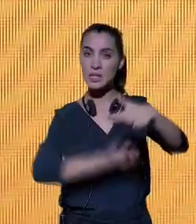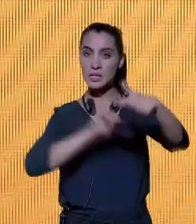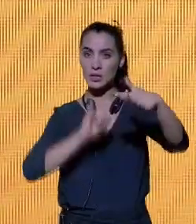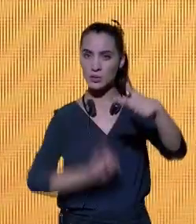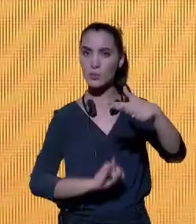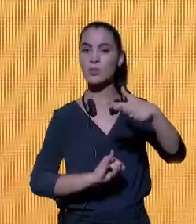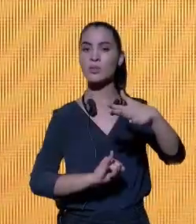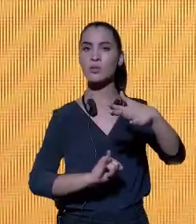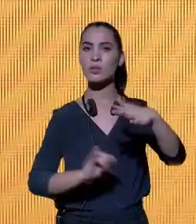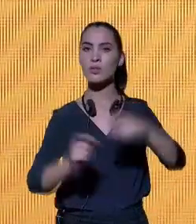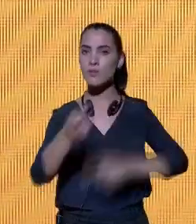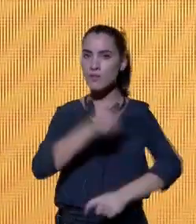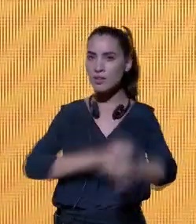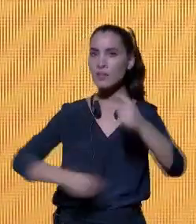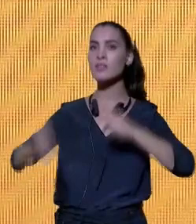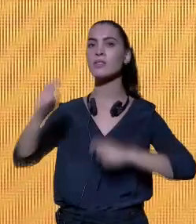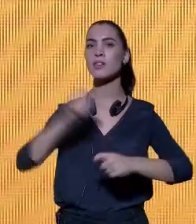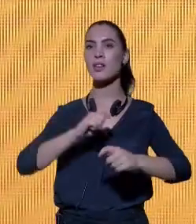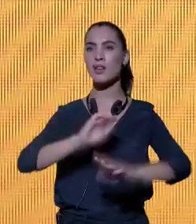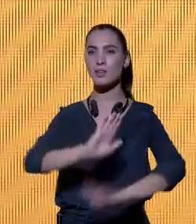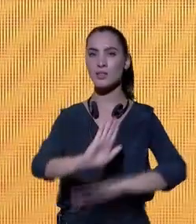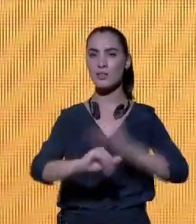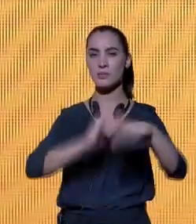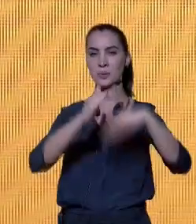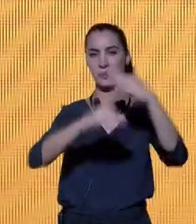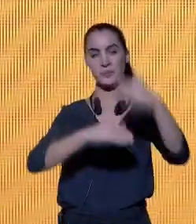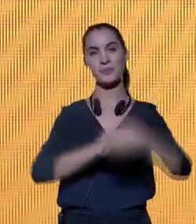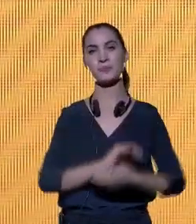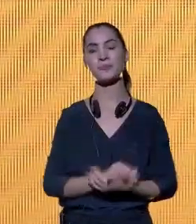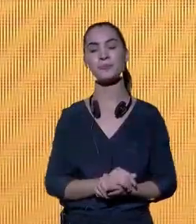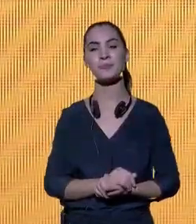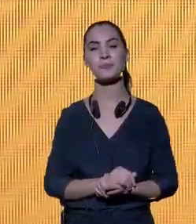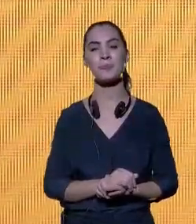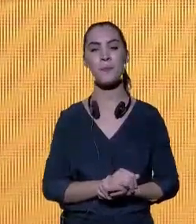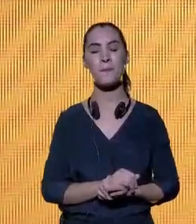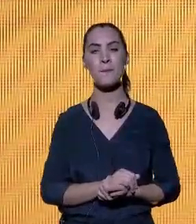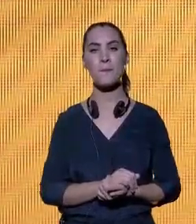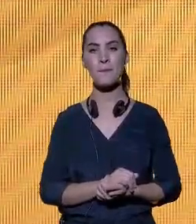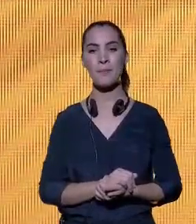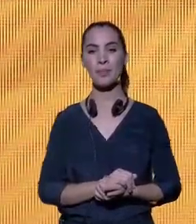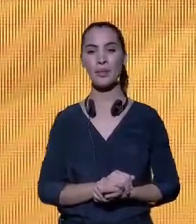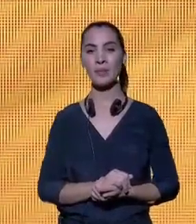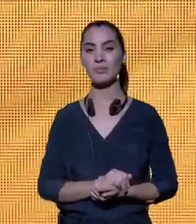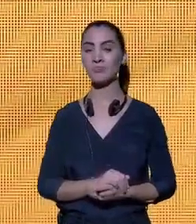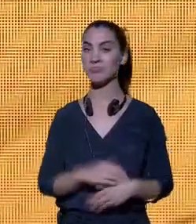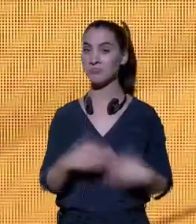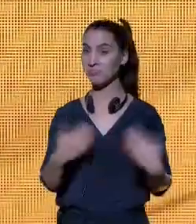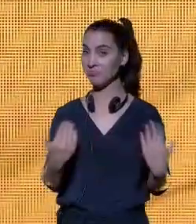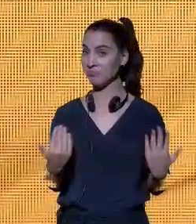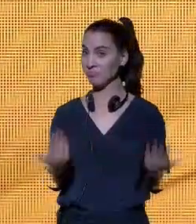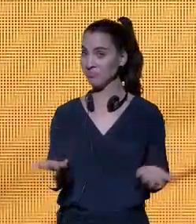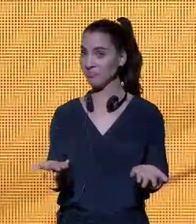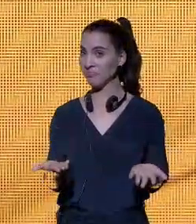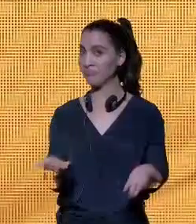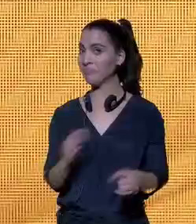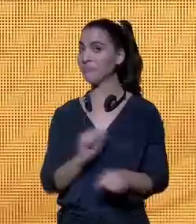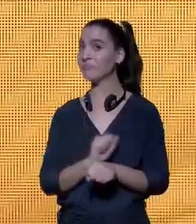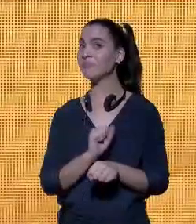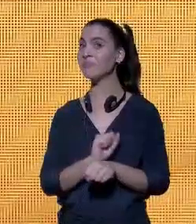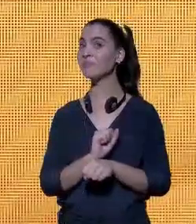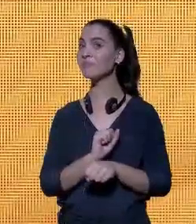instituições financeiras de desenvolvimento. Então, rufem os tambores.